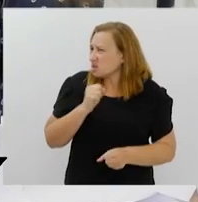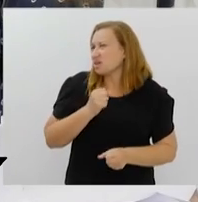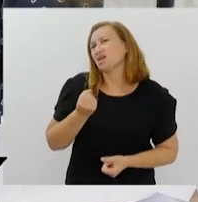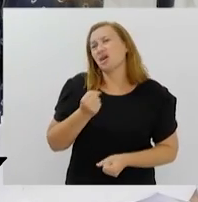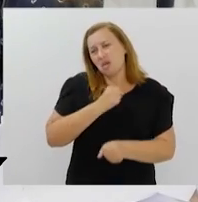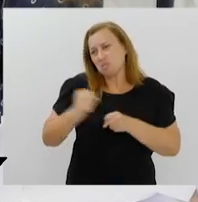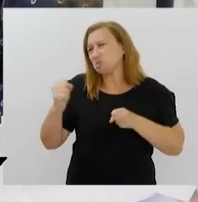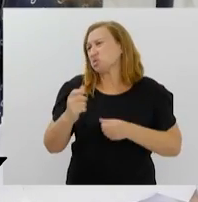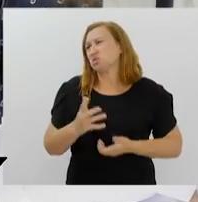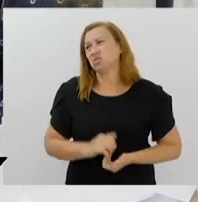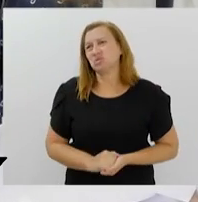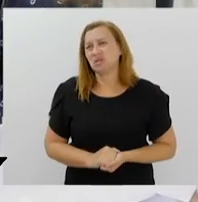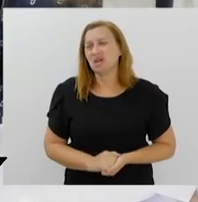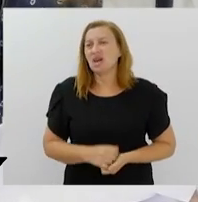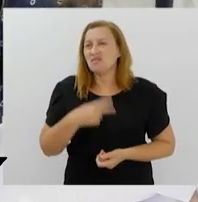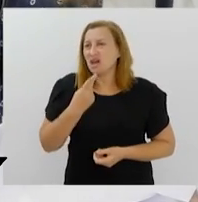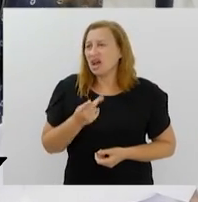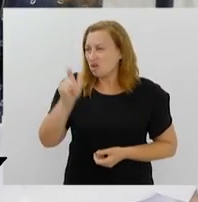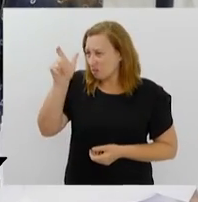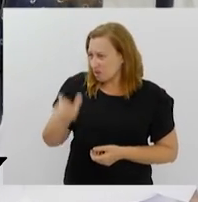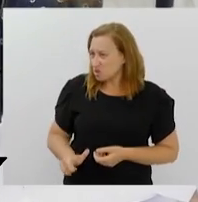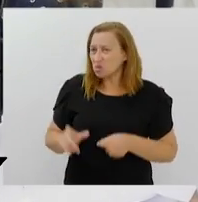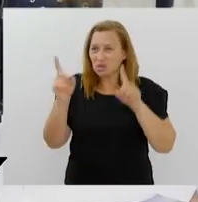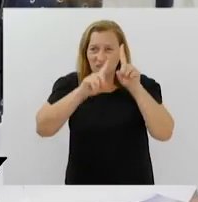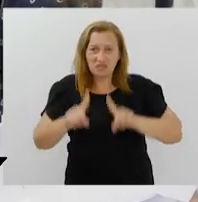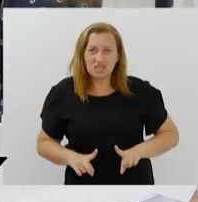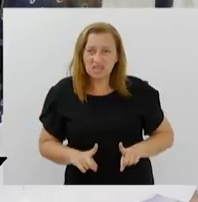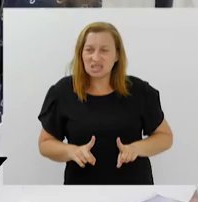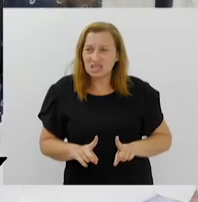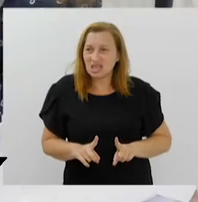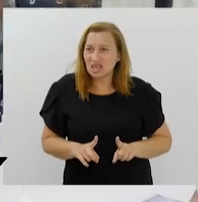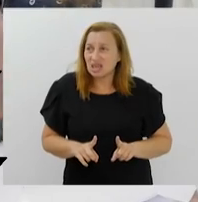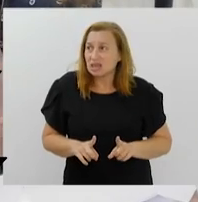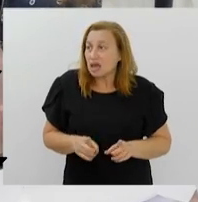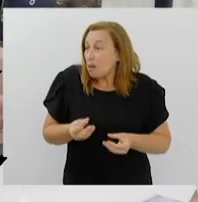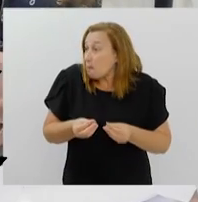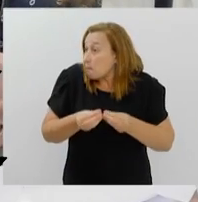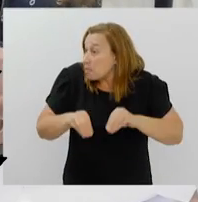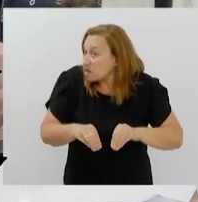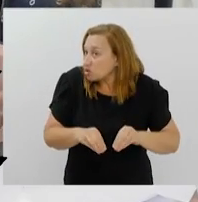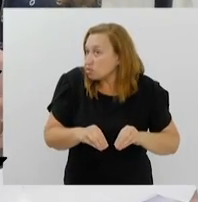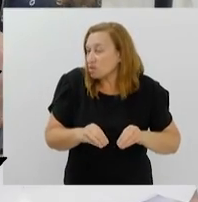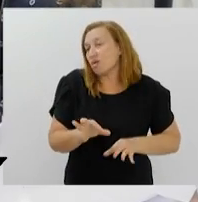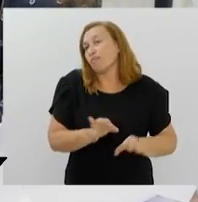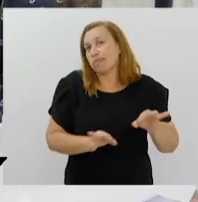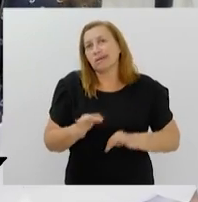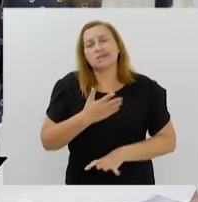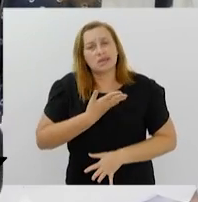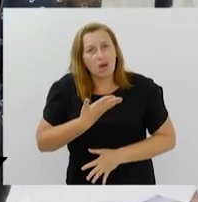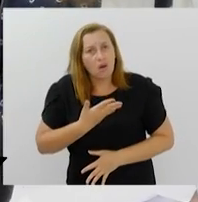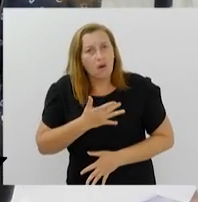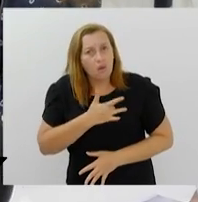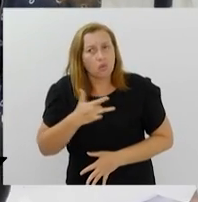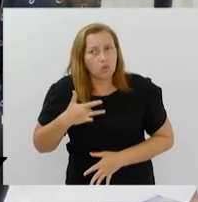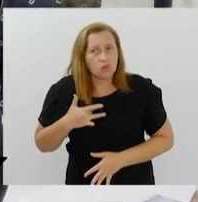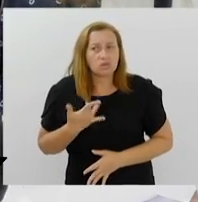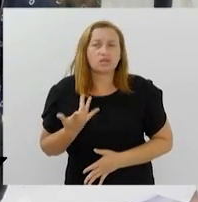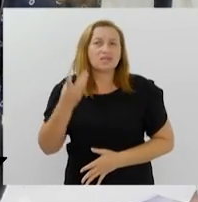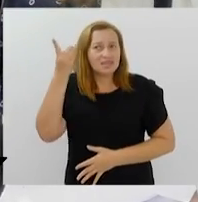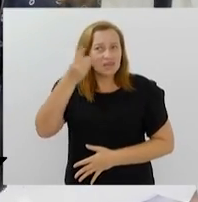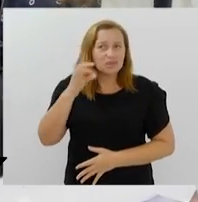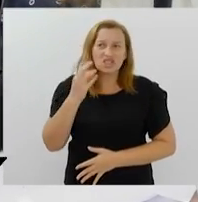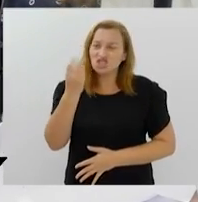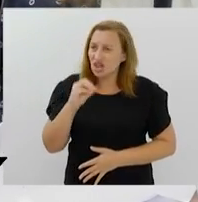né dizer que alguém com pessoa com deficiência ela dá prejuízo assim e aí é o que o Thiago Deputado Thiago